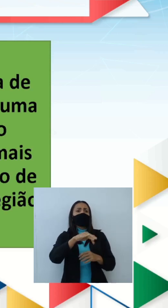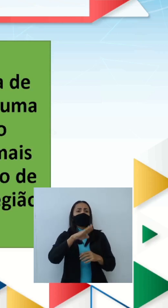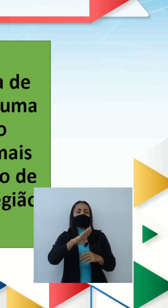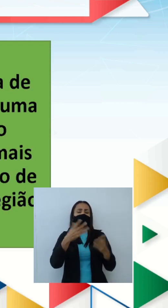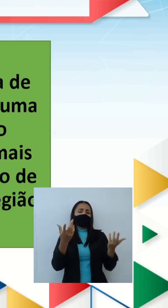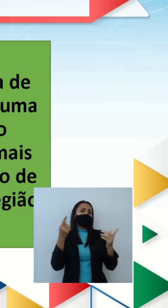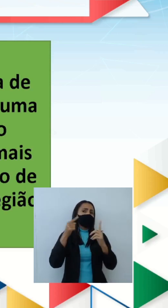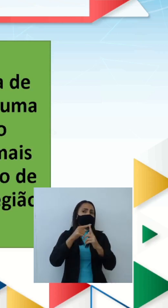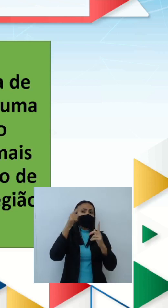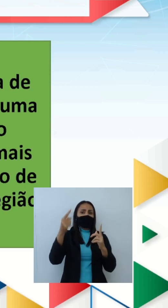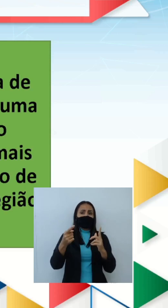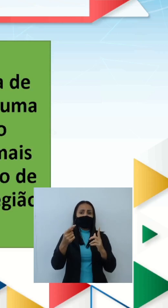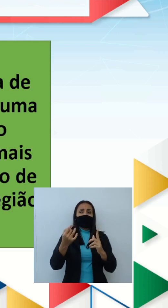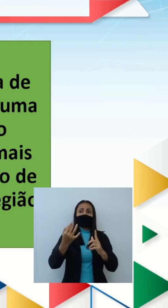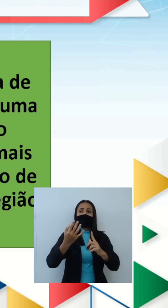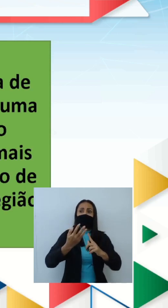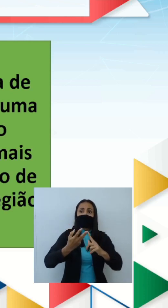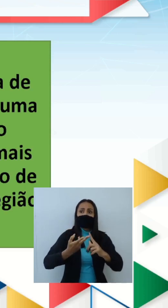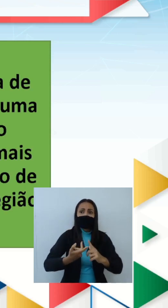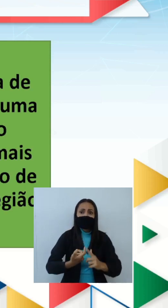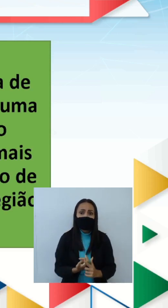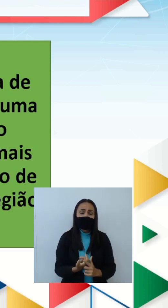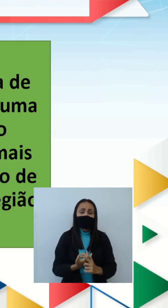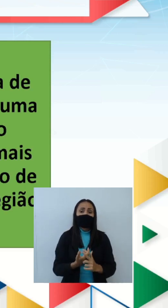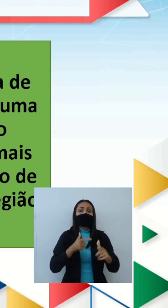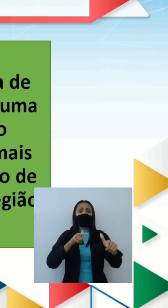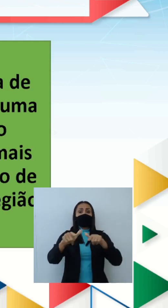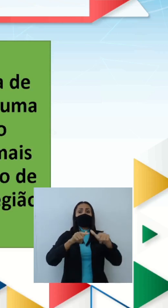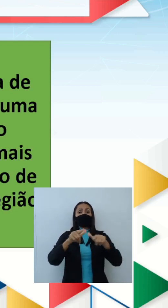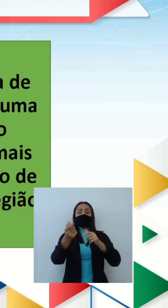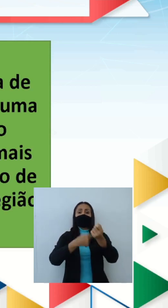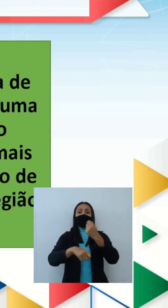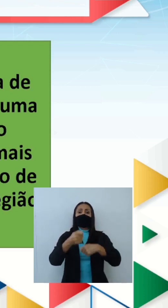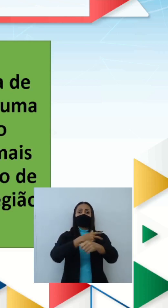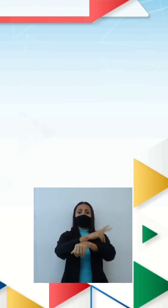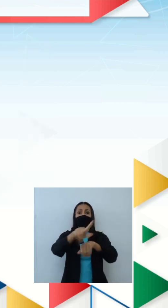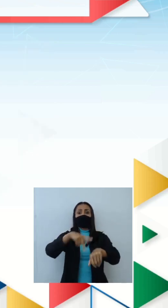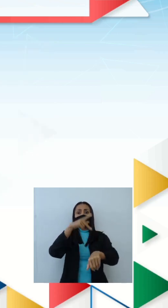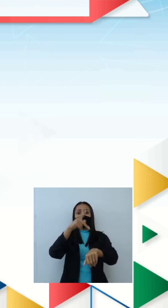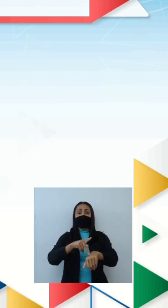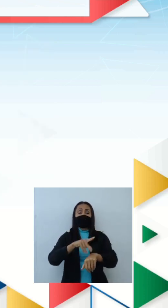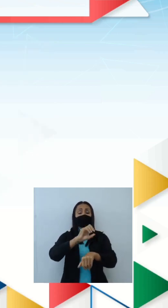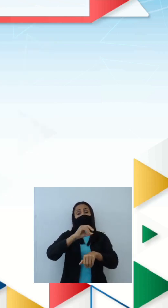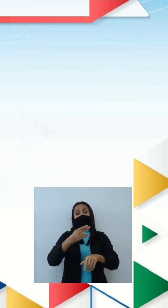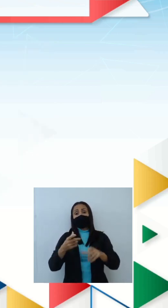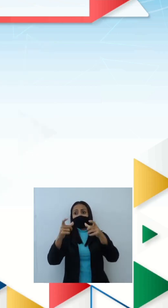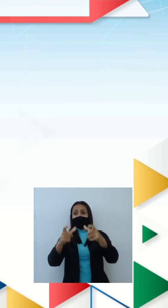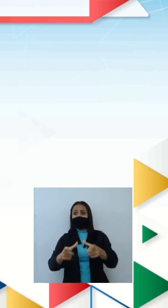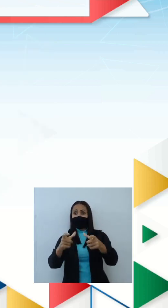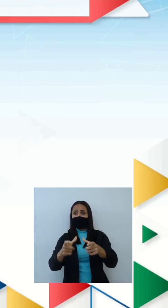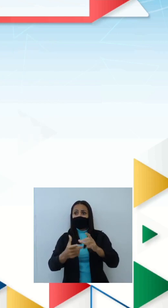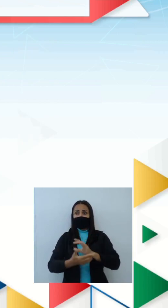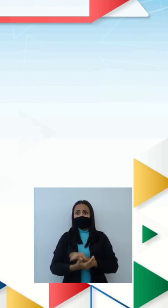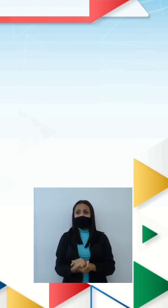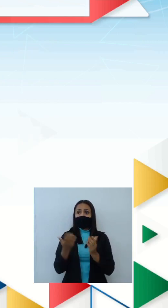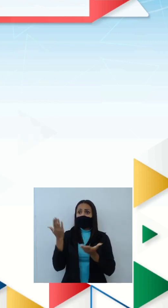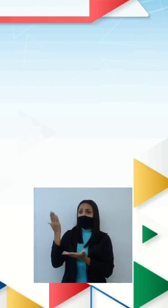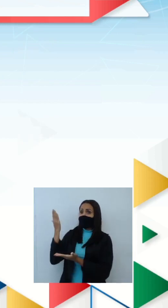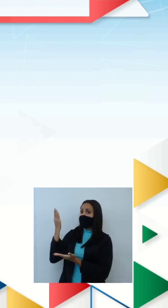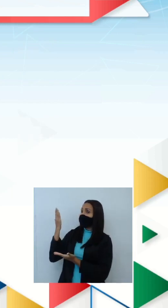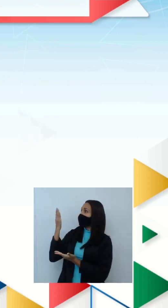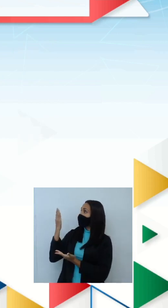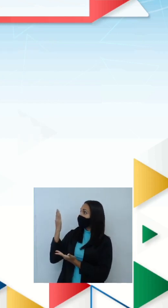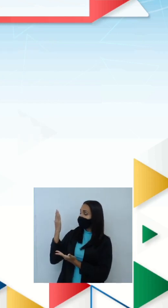é quantificar a atividade econômica de um país ou de uma região. Aí eu coloquei aí